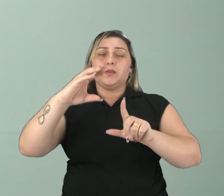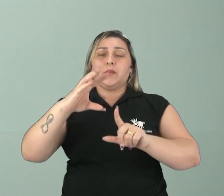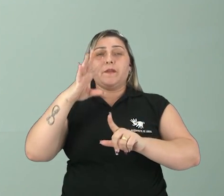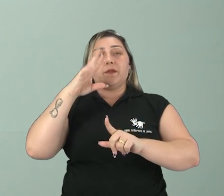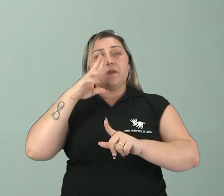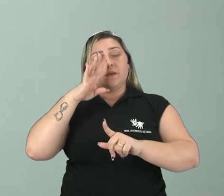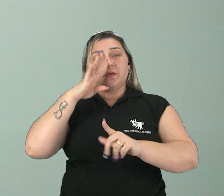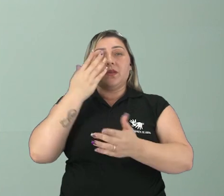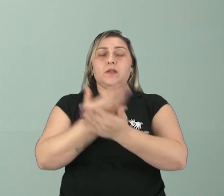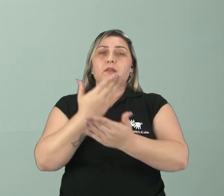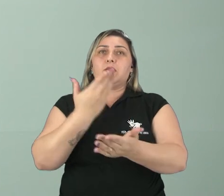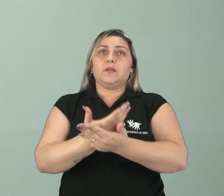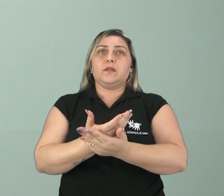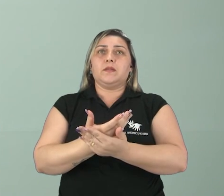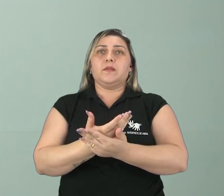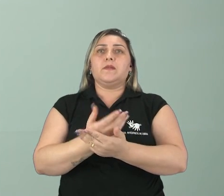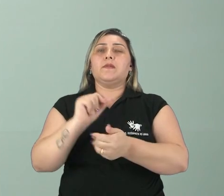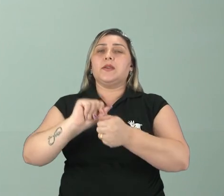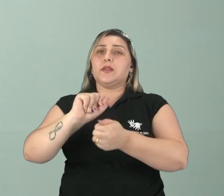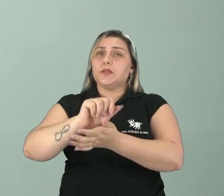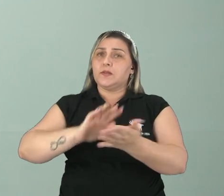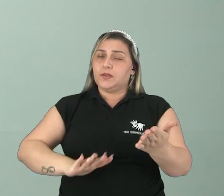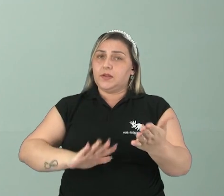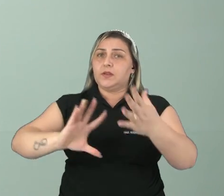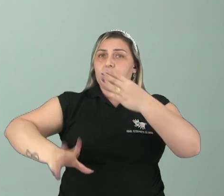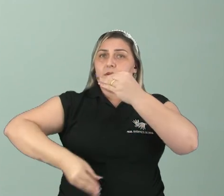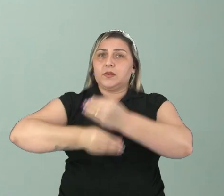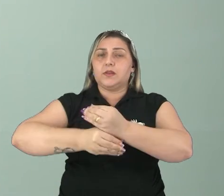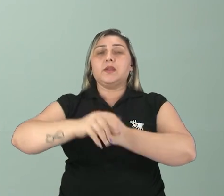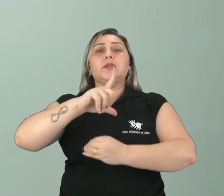essa aula e façam as atividades